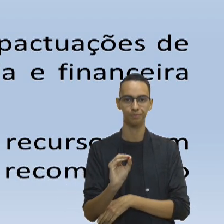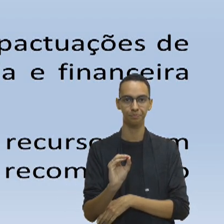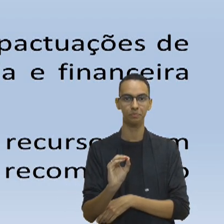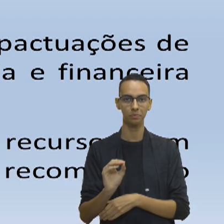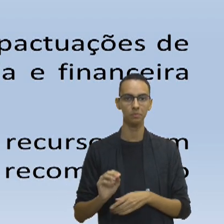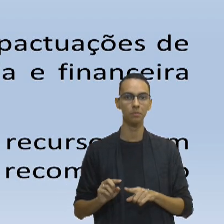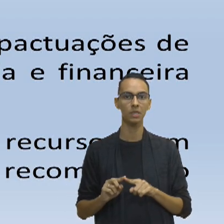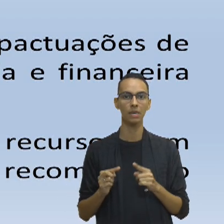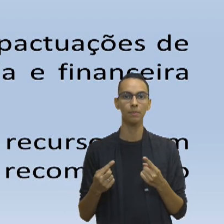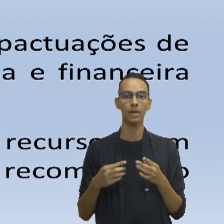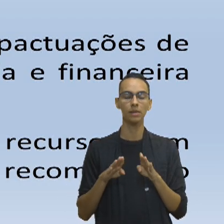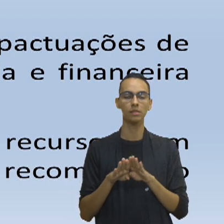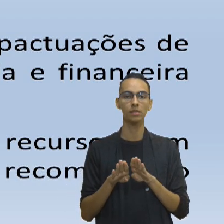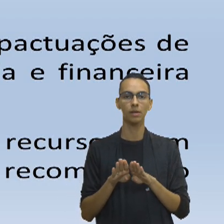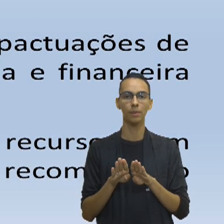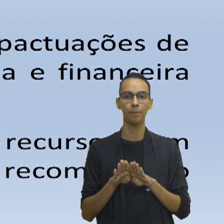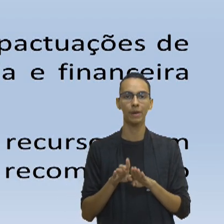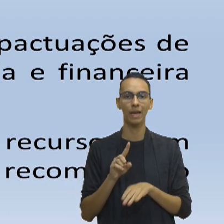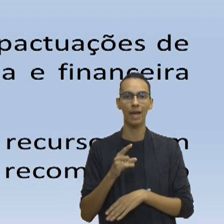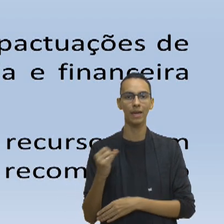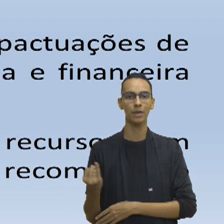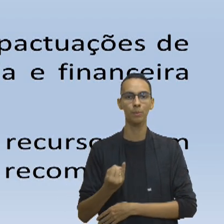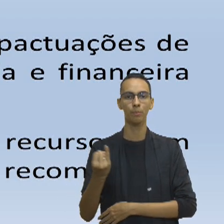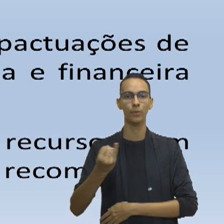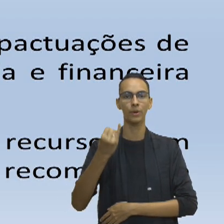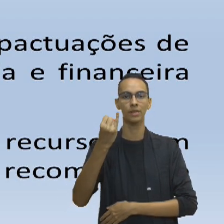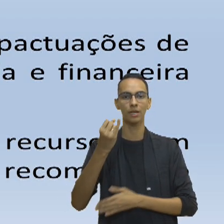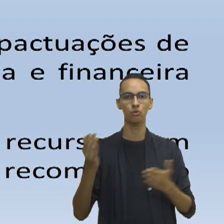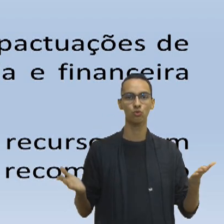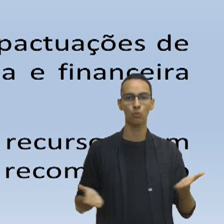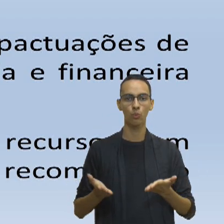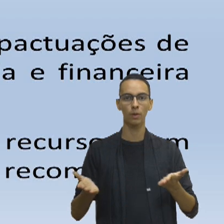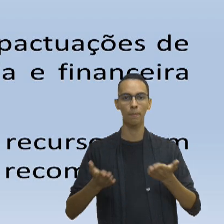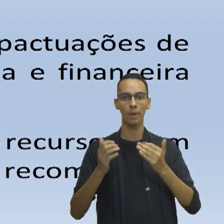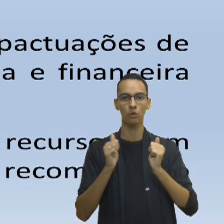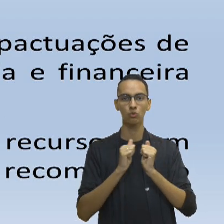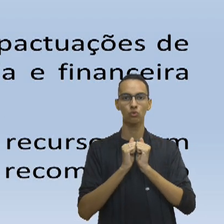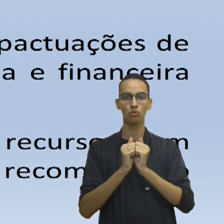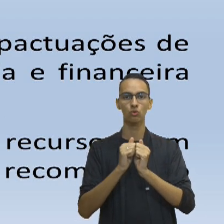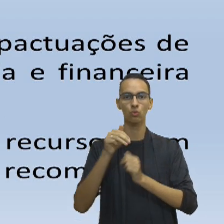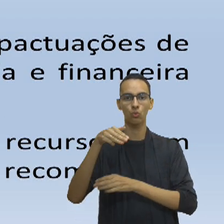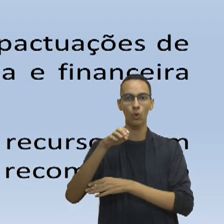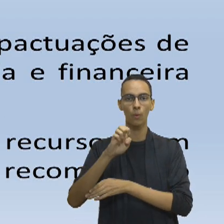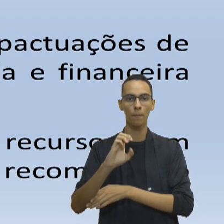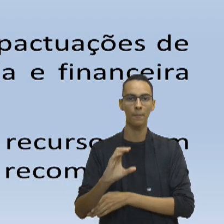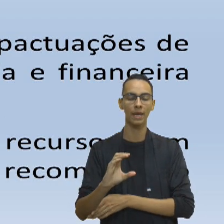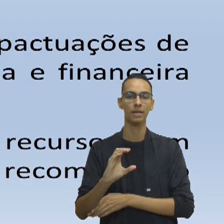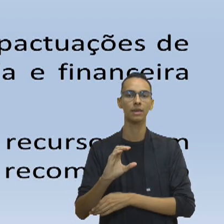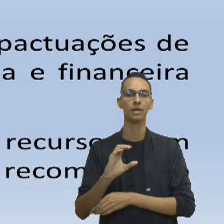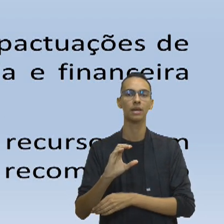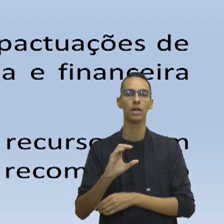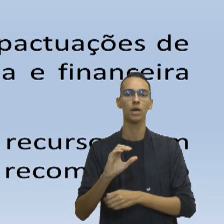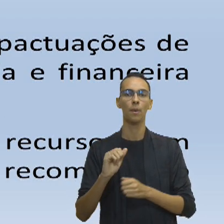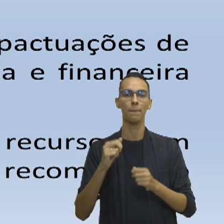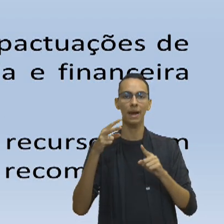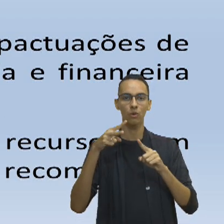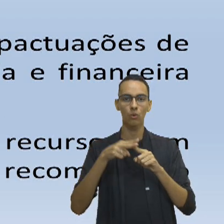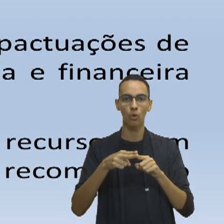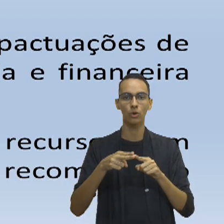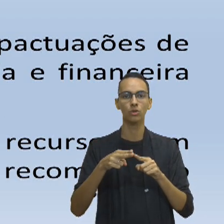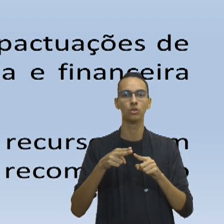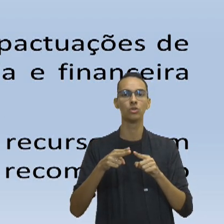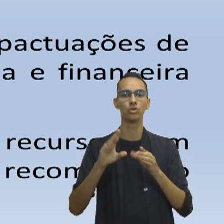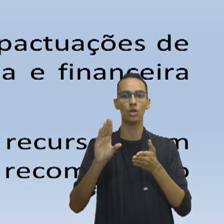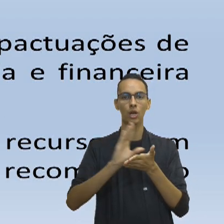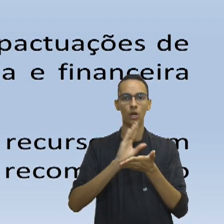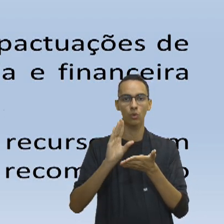é muito importante o empenho junto ao Ministério da Educação, né, para aporte de recursos com o objetivo de amortizar